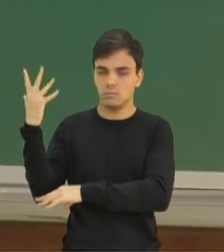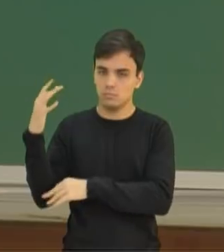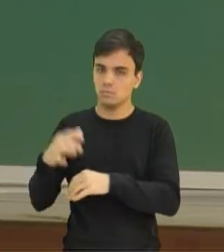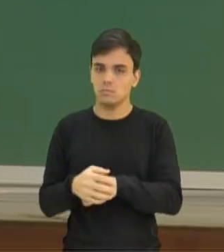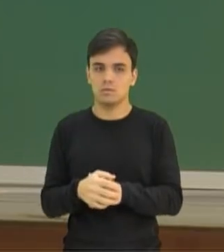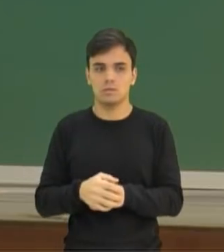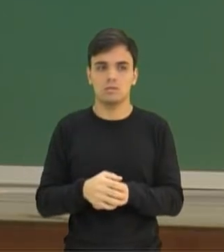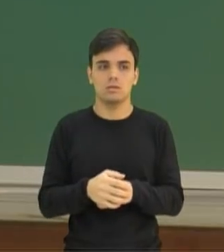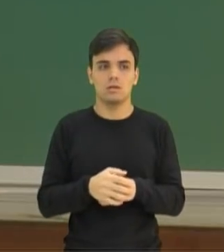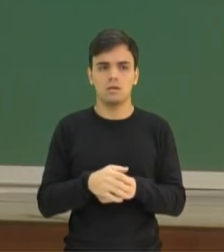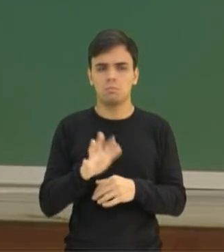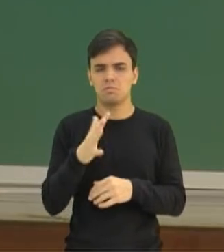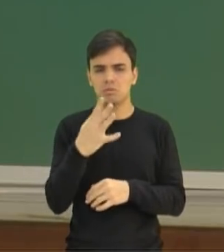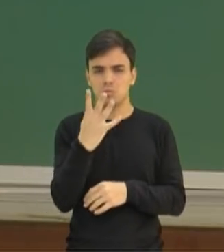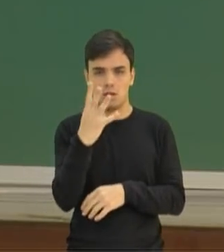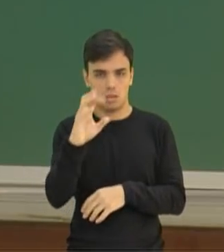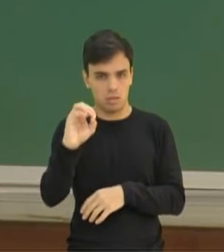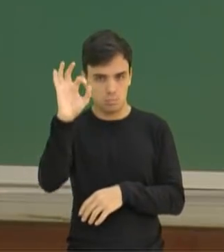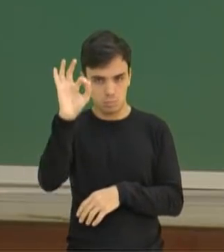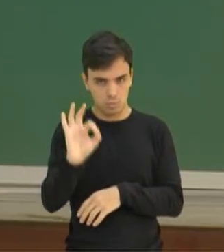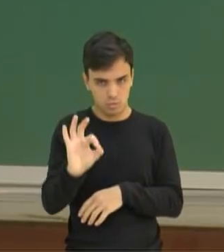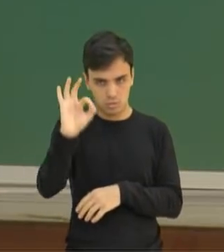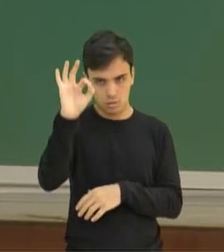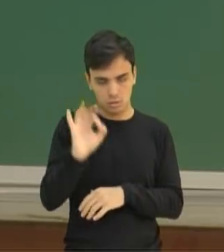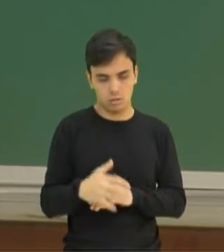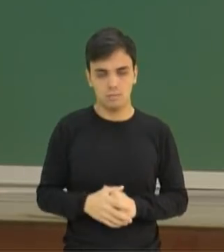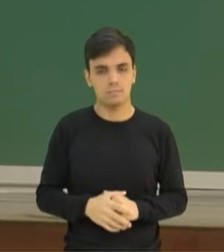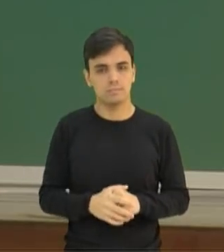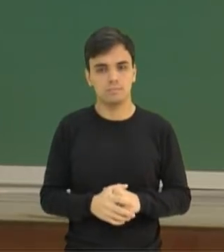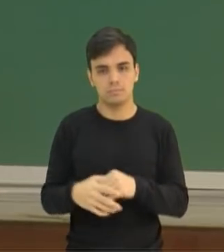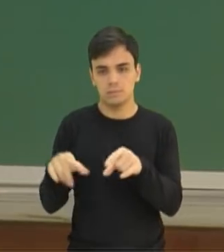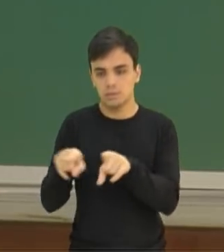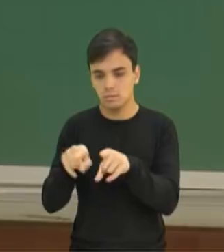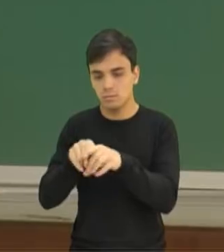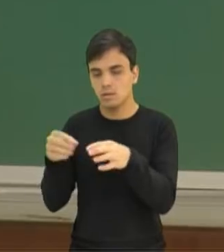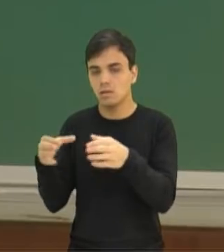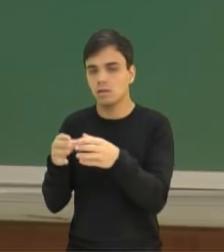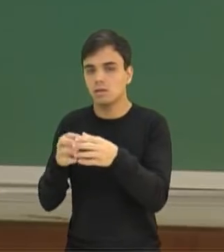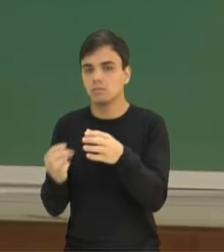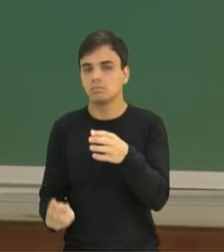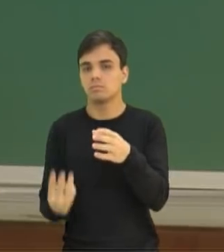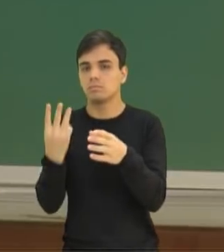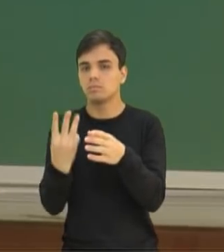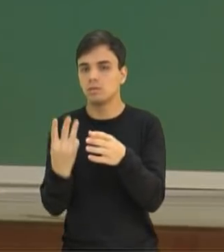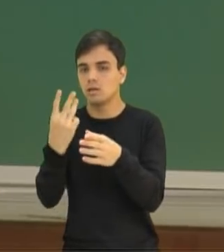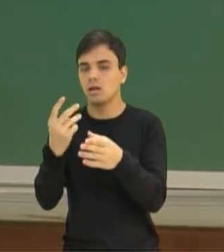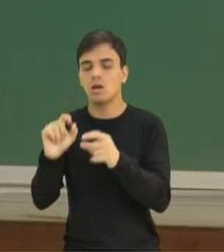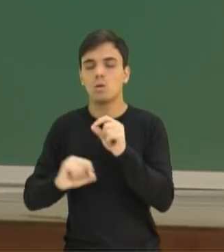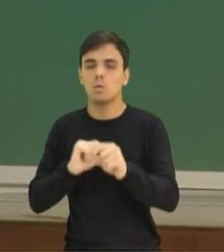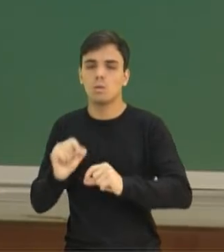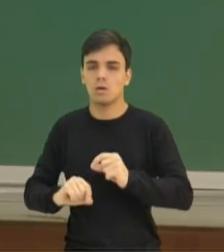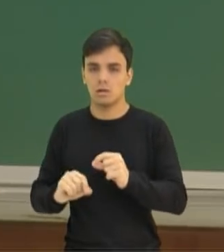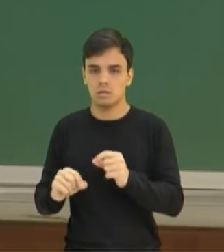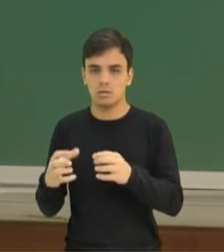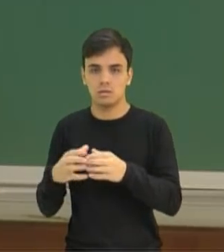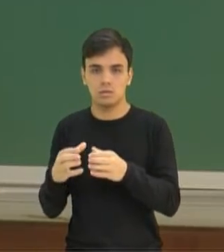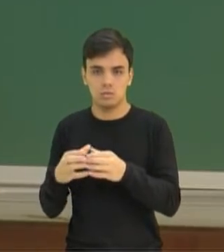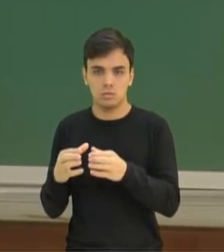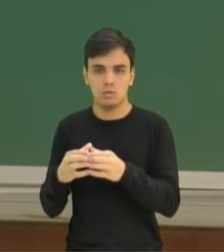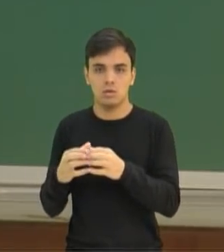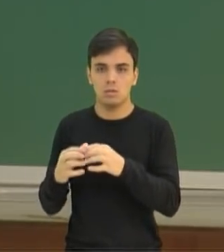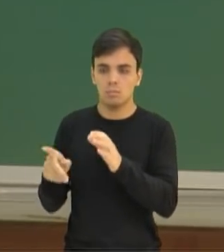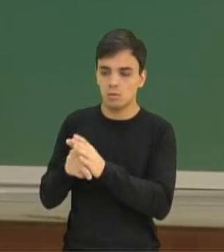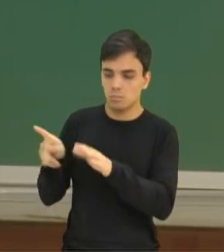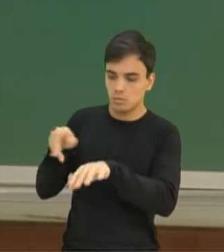ali, quase 40%, né? E no setor terciário, que é o setor de serviços, principalmente impulsionado ali